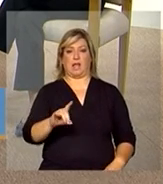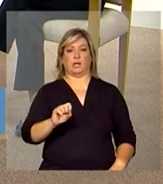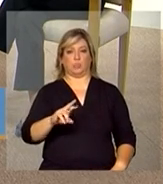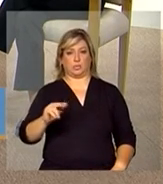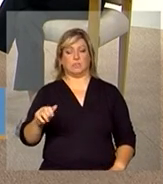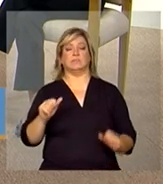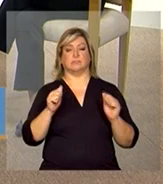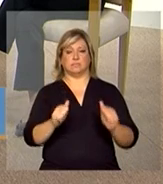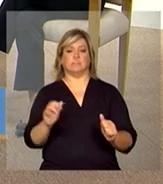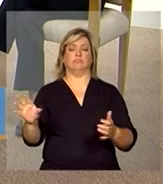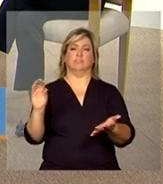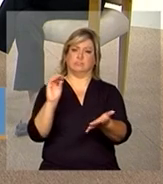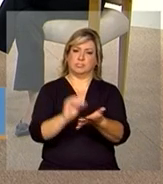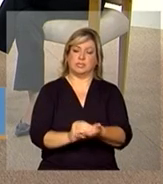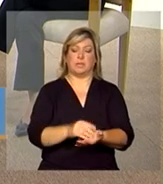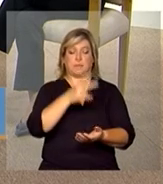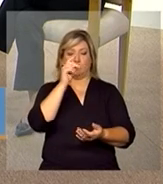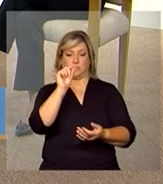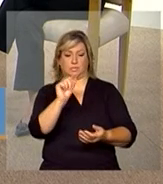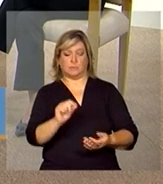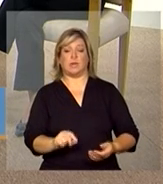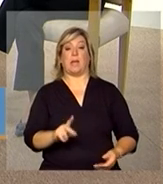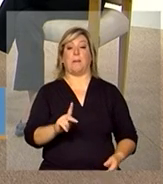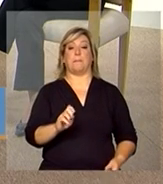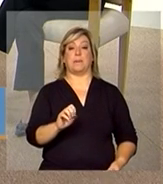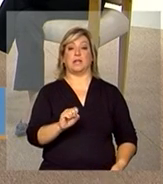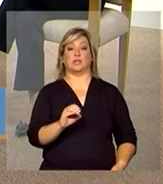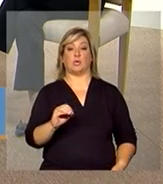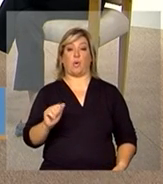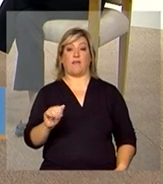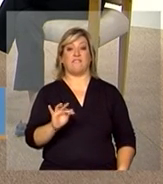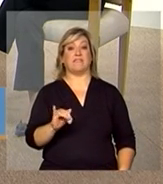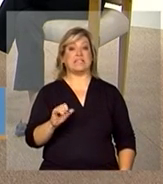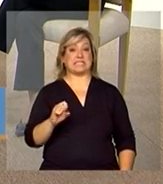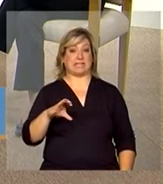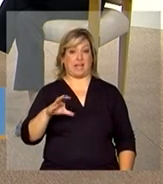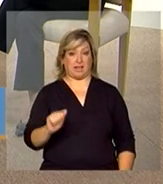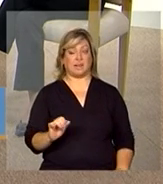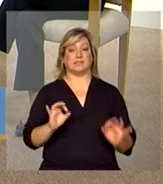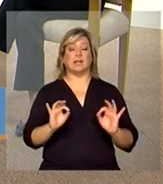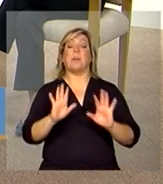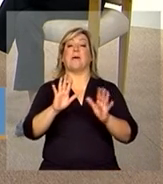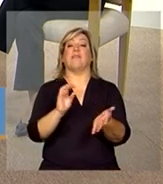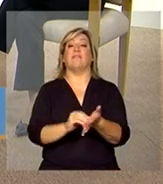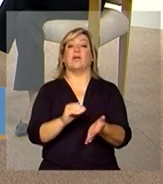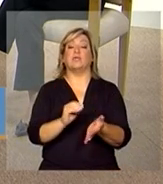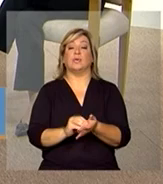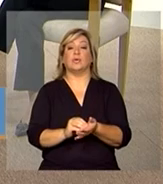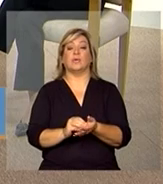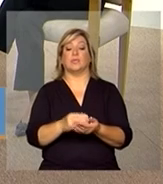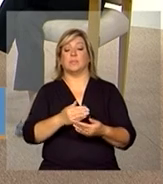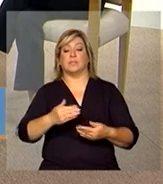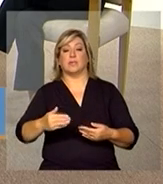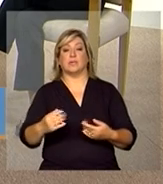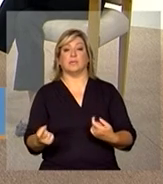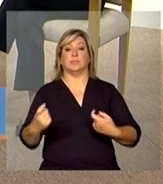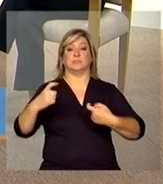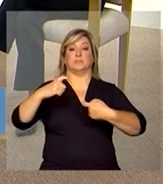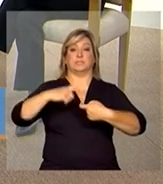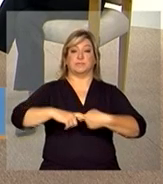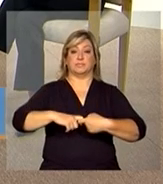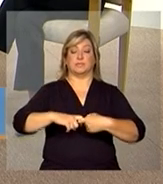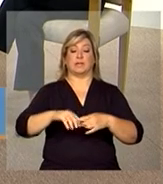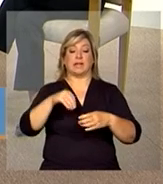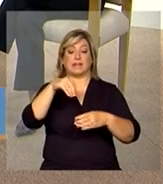a as pessoas na na opção pessoa física mas eh faltou o processo de vinculação de entrar na